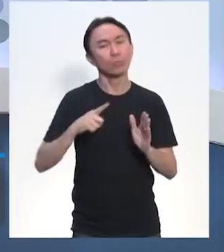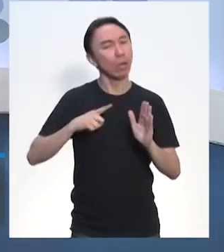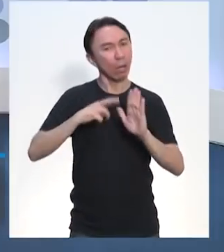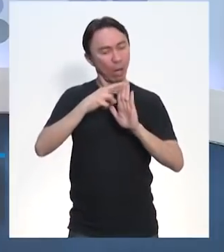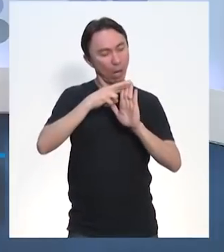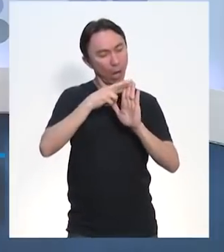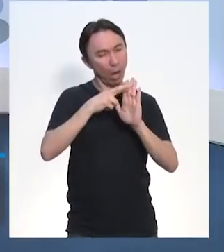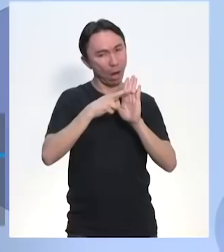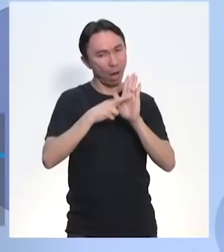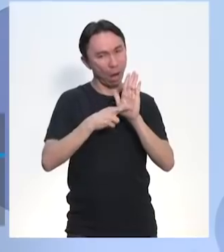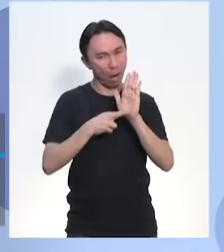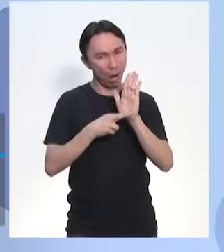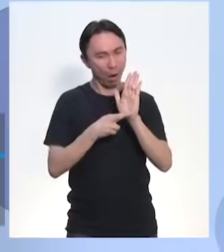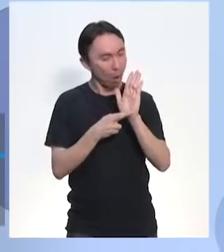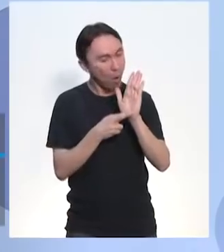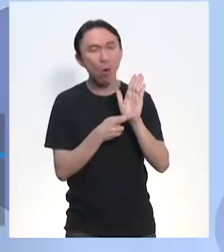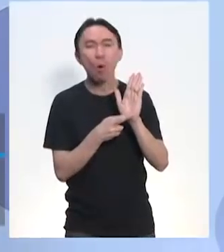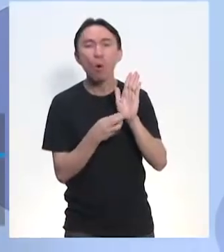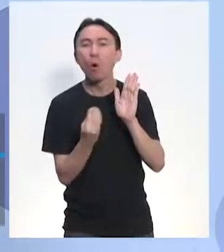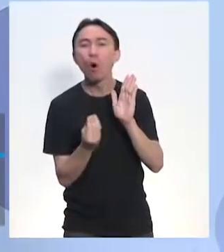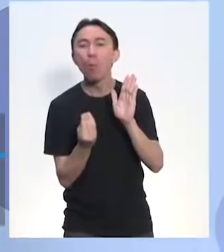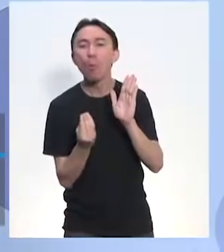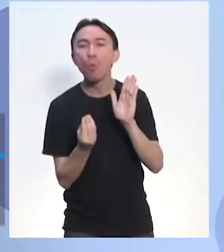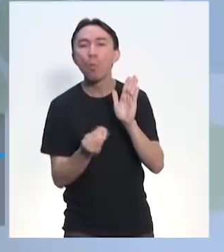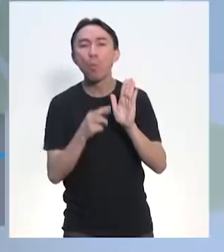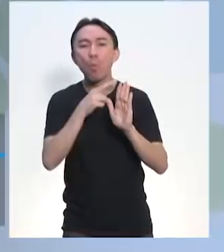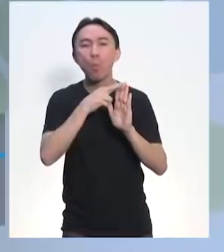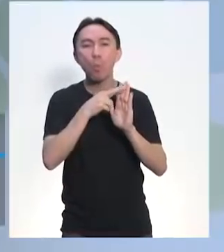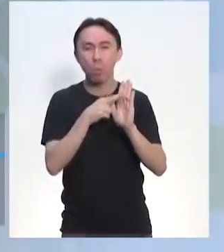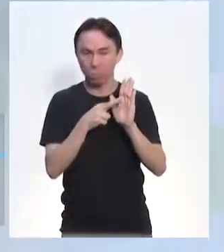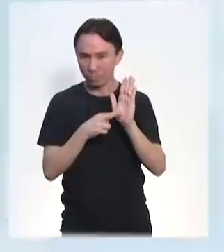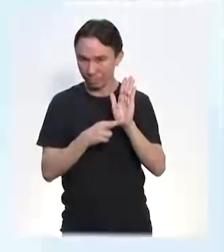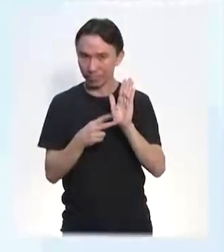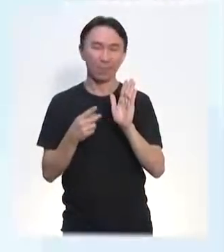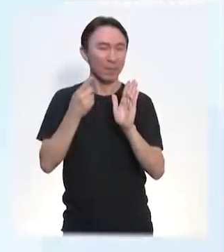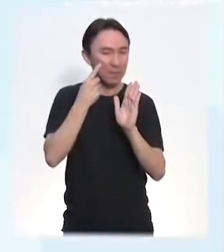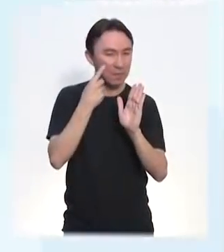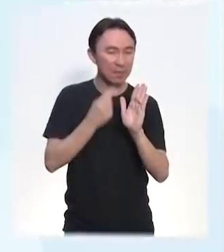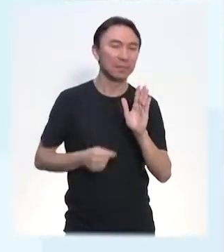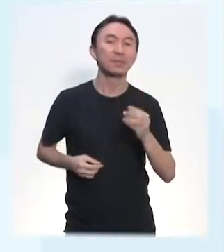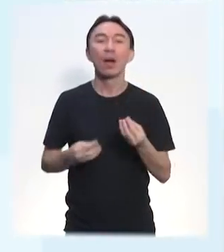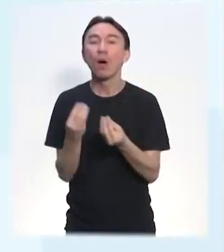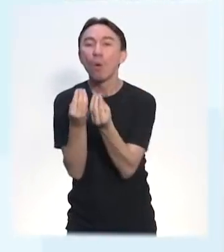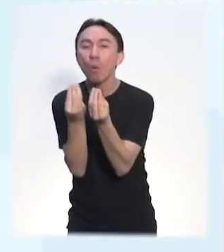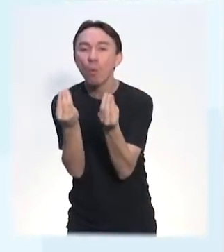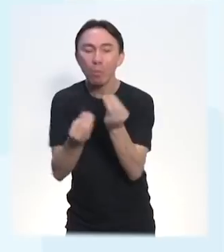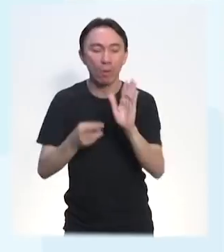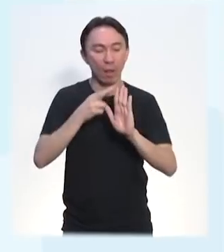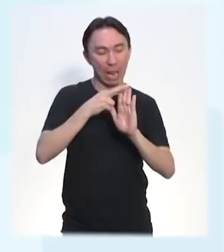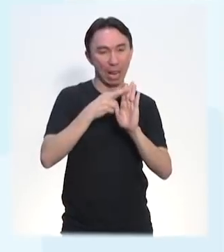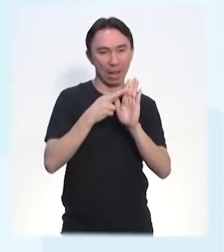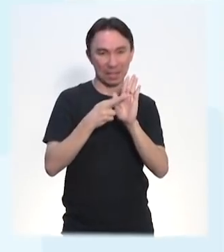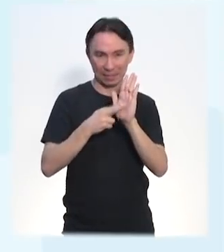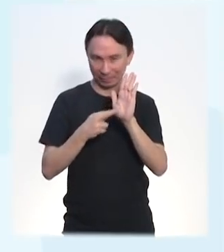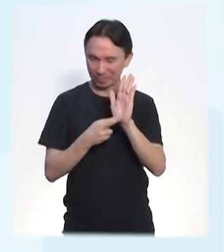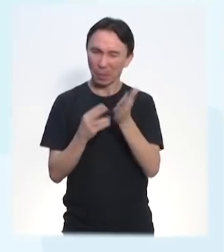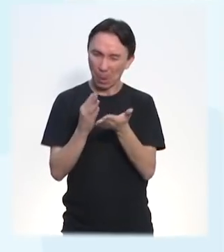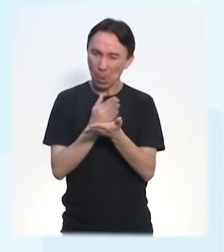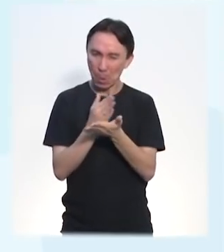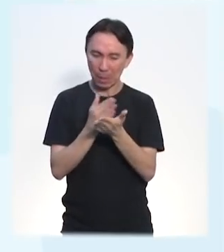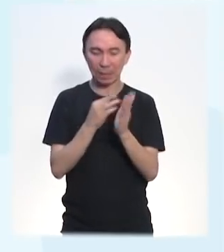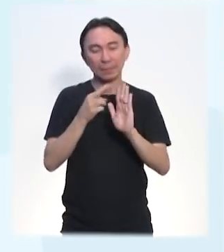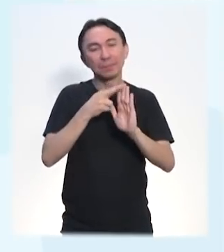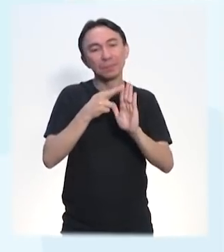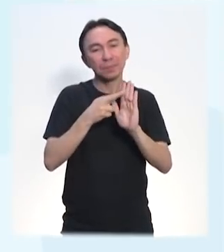Ale? Precisa, porque senão vira bagunça. Então, nós vamos apresentar a regrinha para eles aí, que são algumas, né?